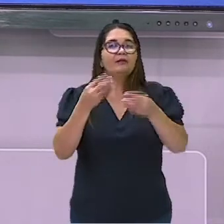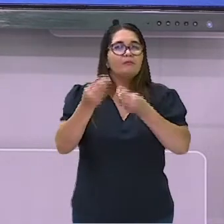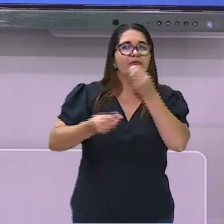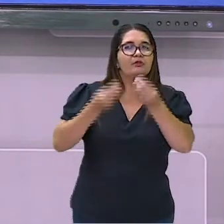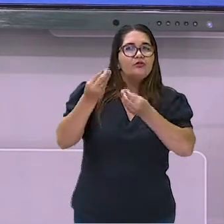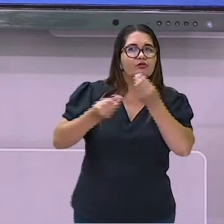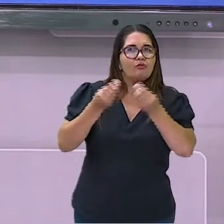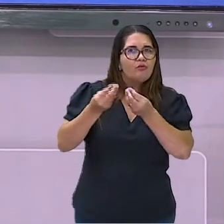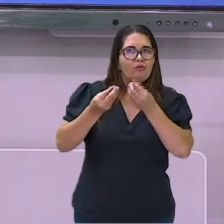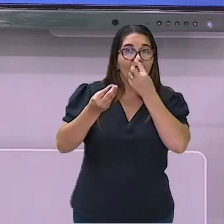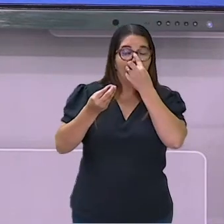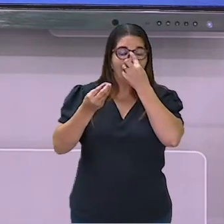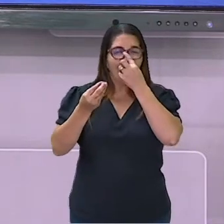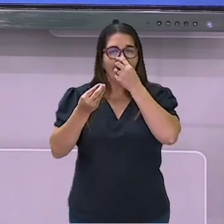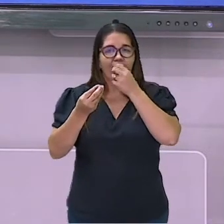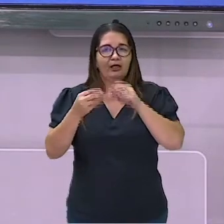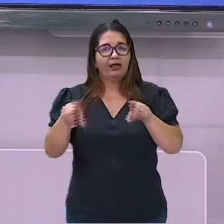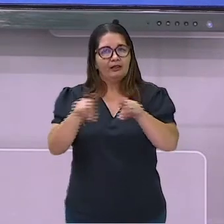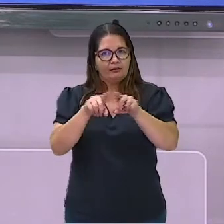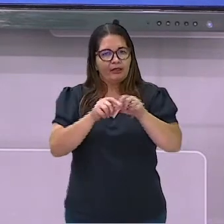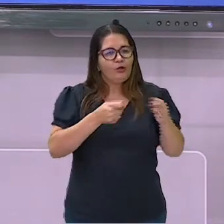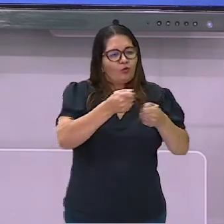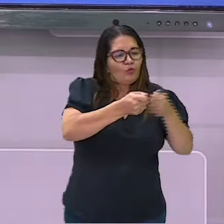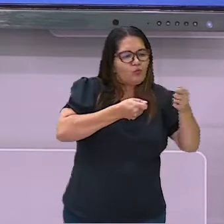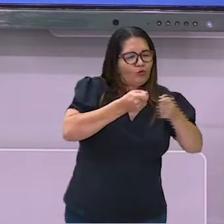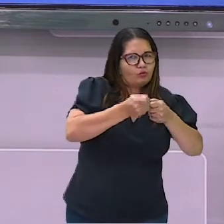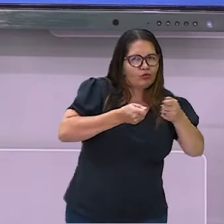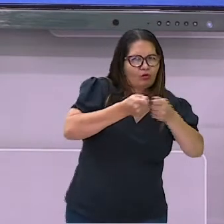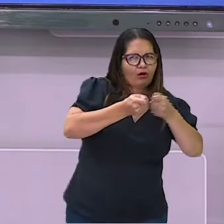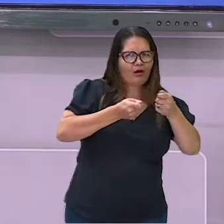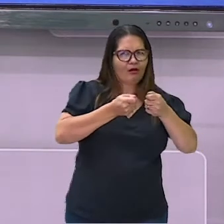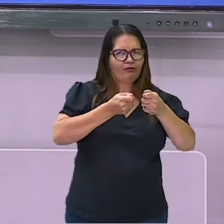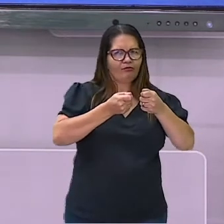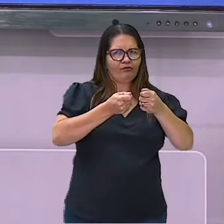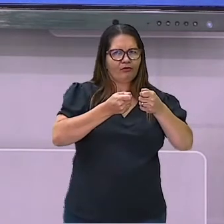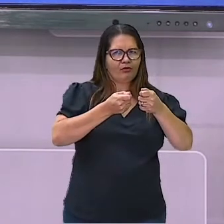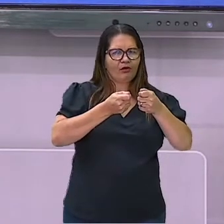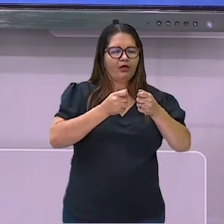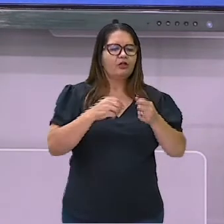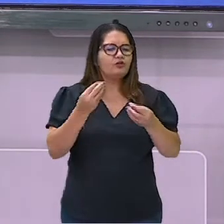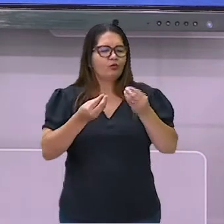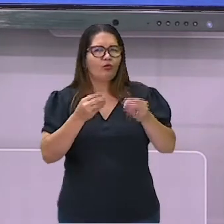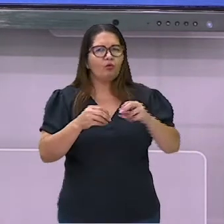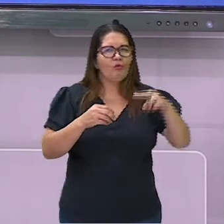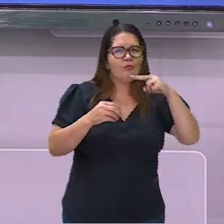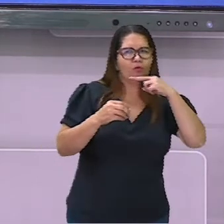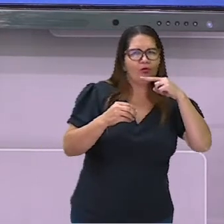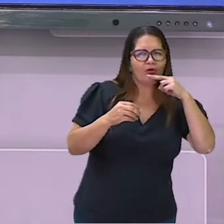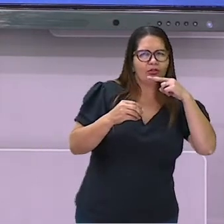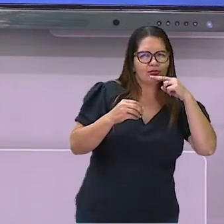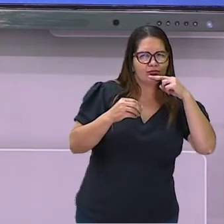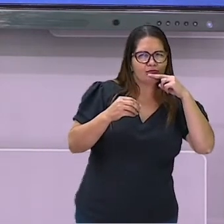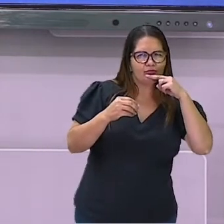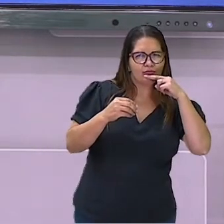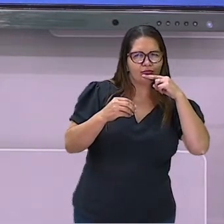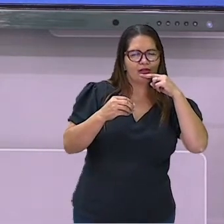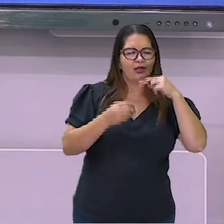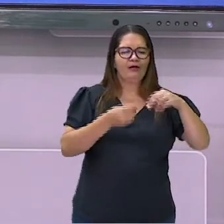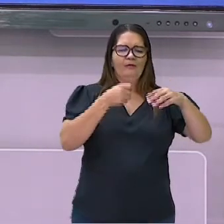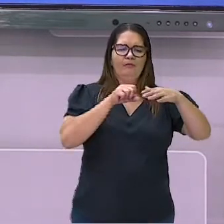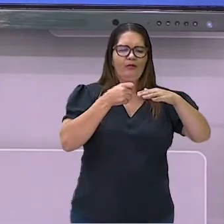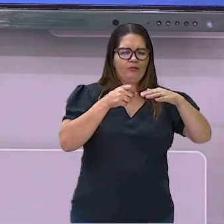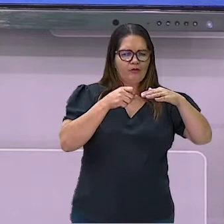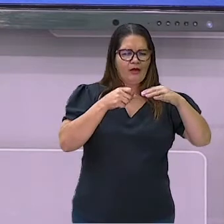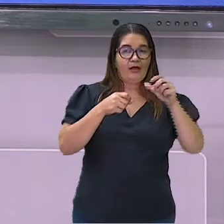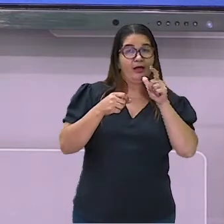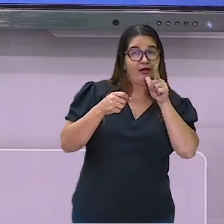que o melaço estava pronto para ser retirado do fogo e levado para pulgar. Outros